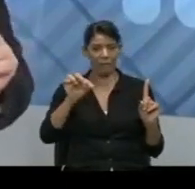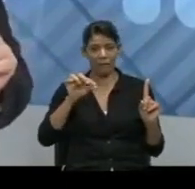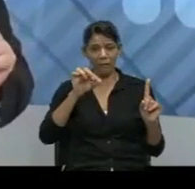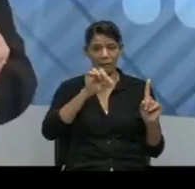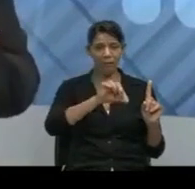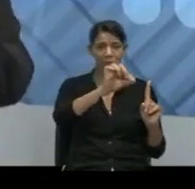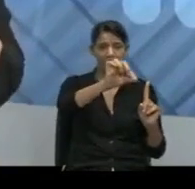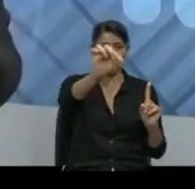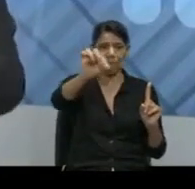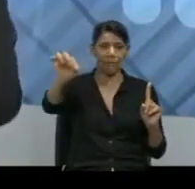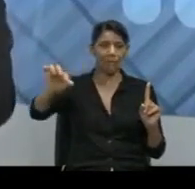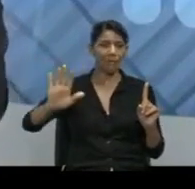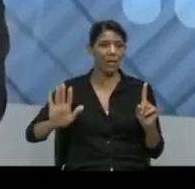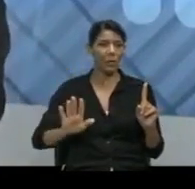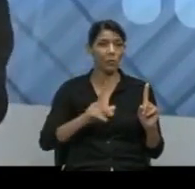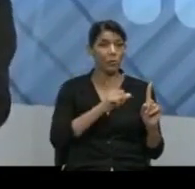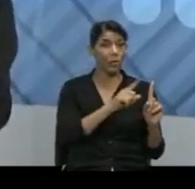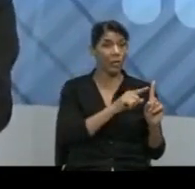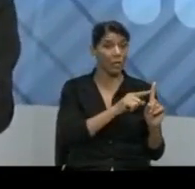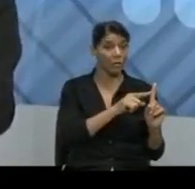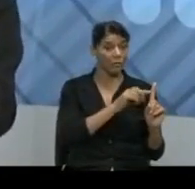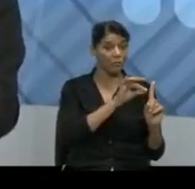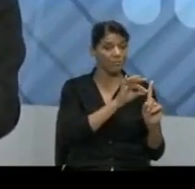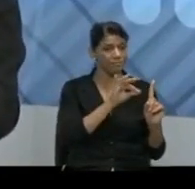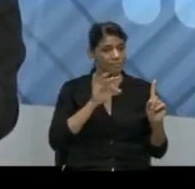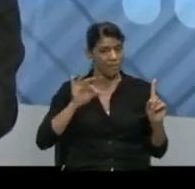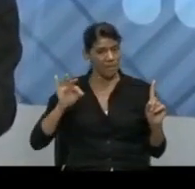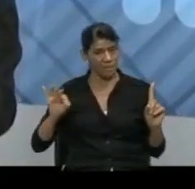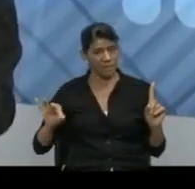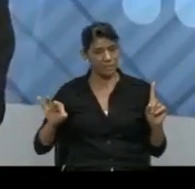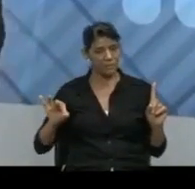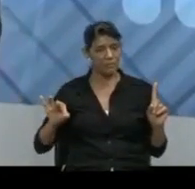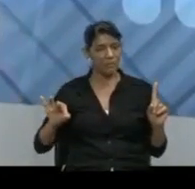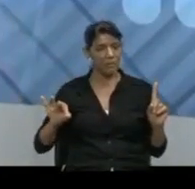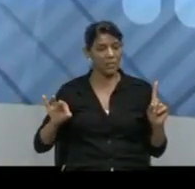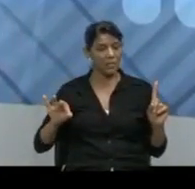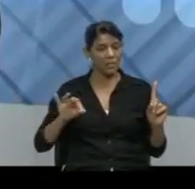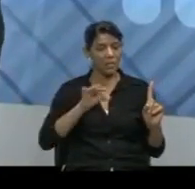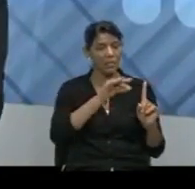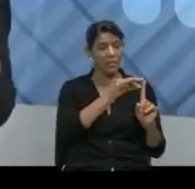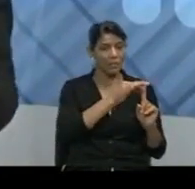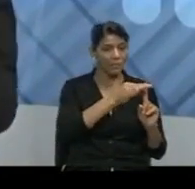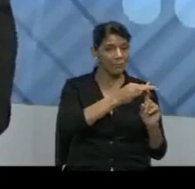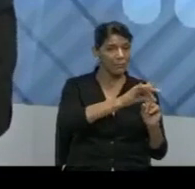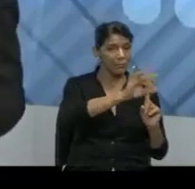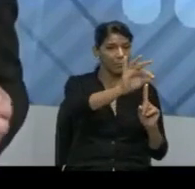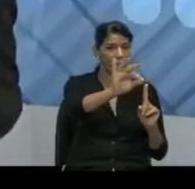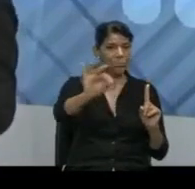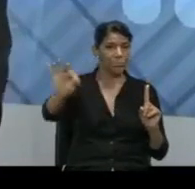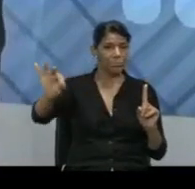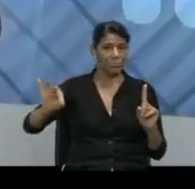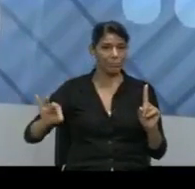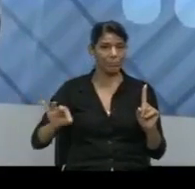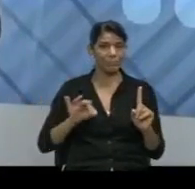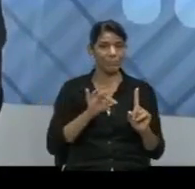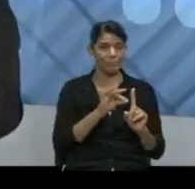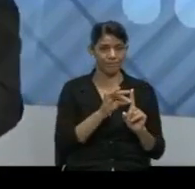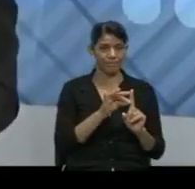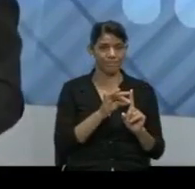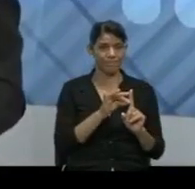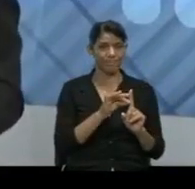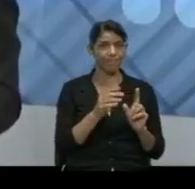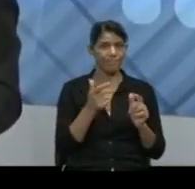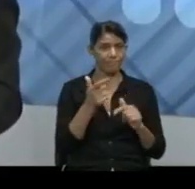daqui com aquele outro, esse com aquele outro. Não, você sempre vai utilizar um único piquete e dele você vai bater o nível para os demais. Tá